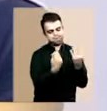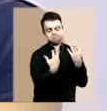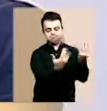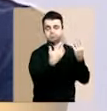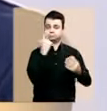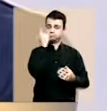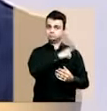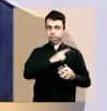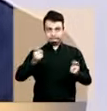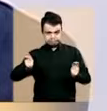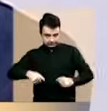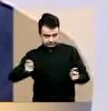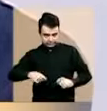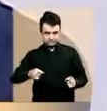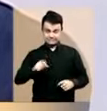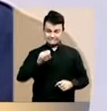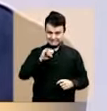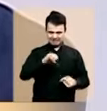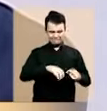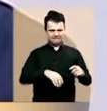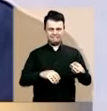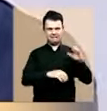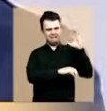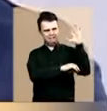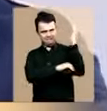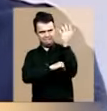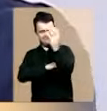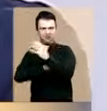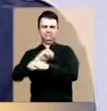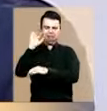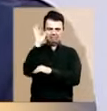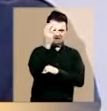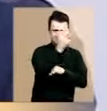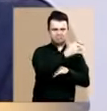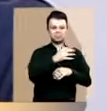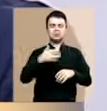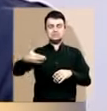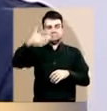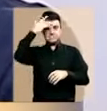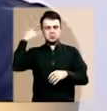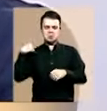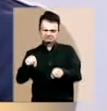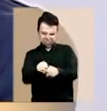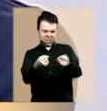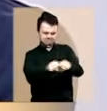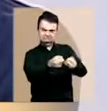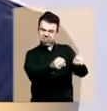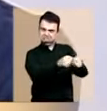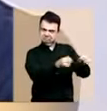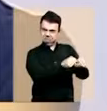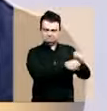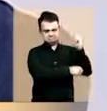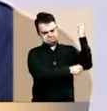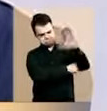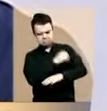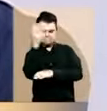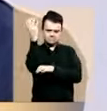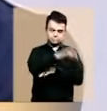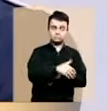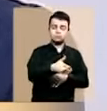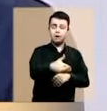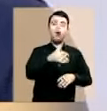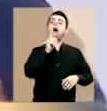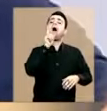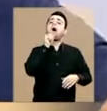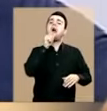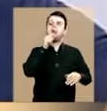a agricultura, né? Uma vez que você começa a desmatar, uma vez que as pessoas começam a destruir os recursos naturais, né? essa água, em vez